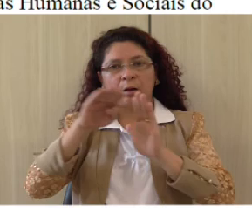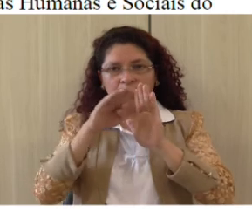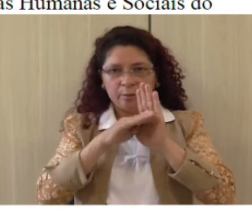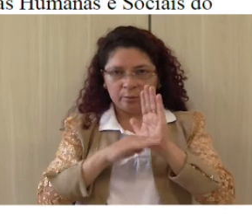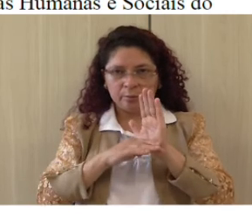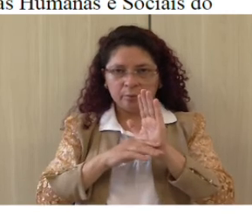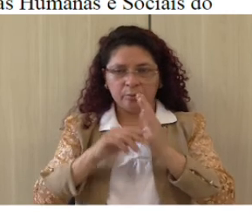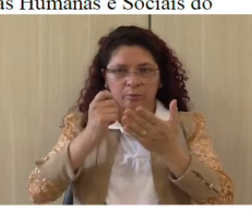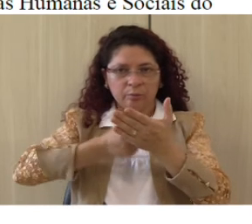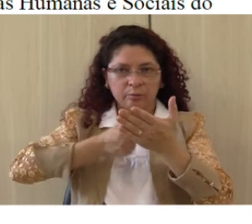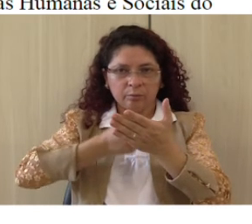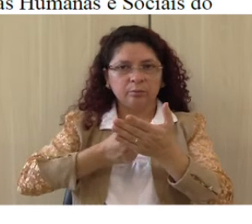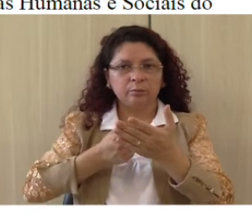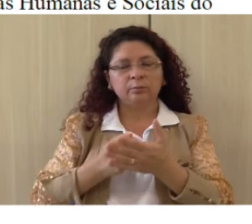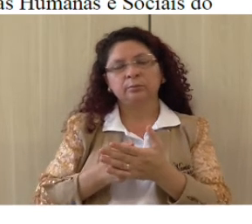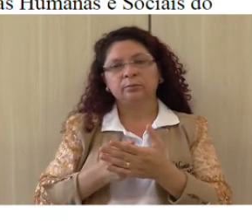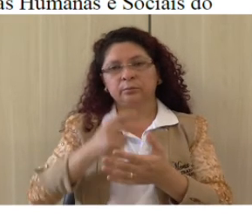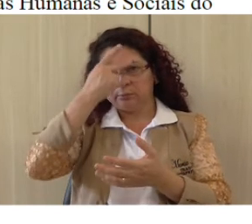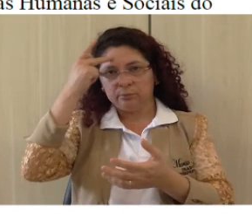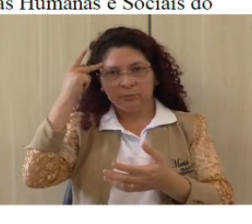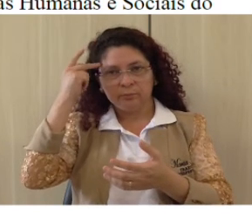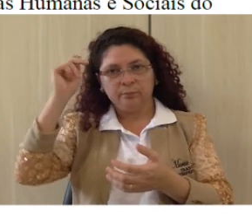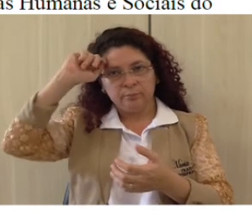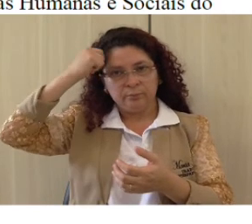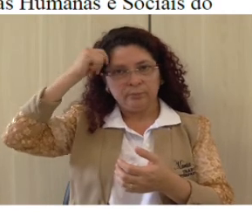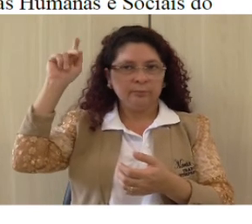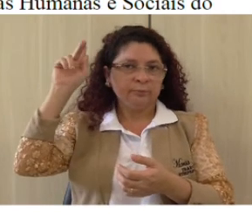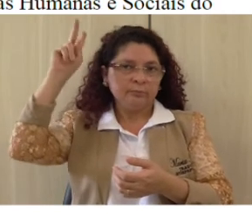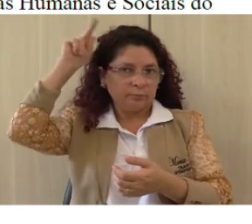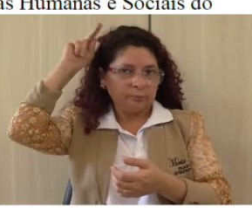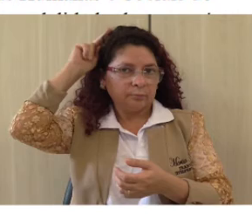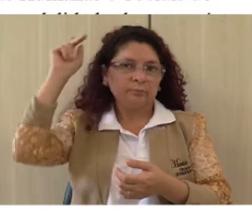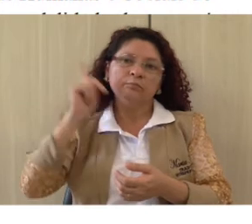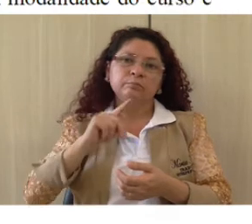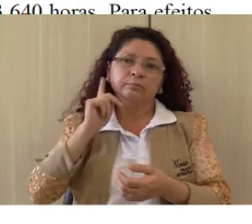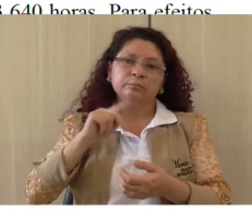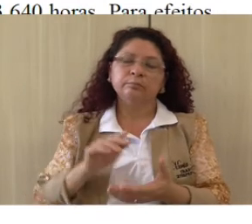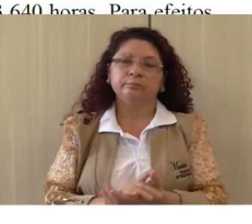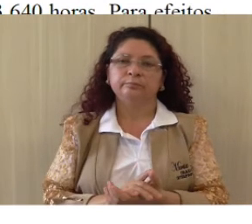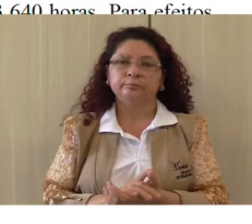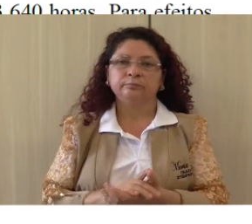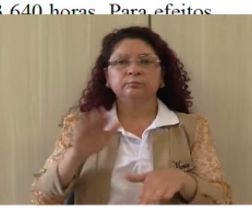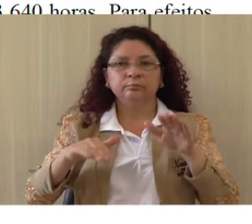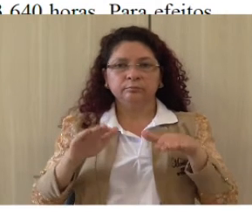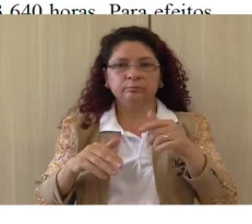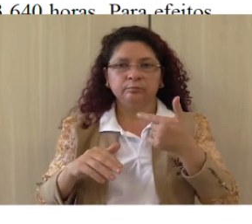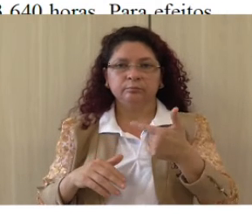de concorrência para candidatos autodeclarados pretos, pardos ou indígenas, modalidades